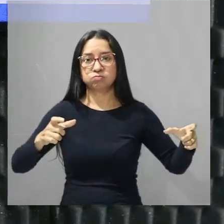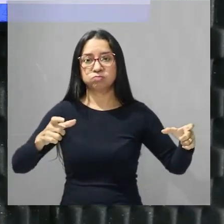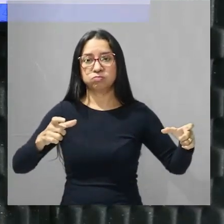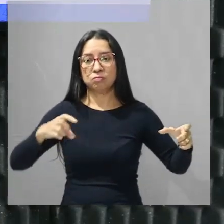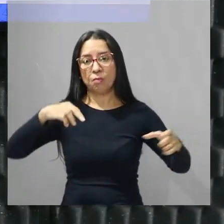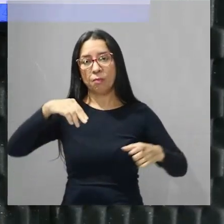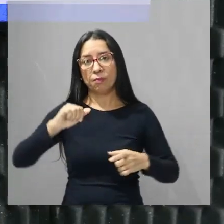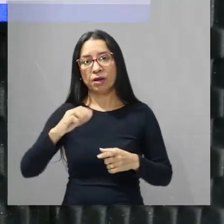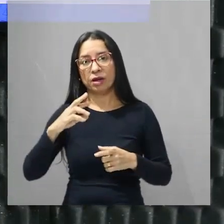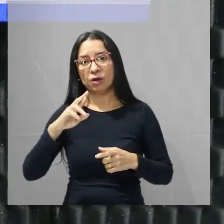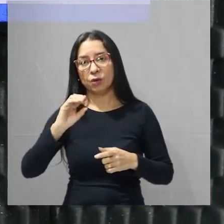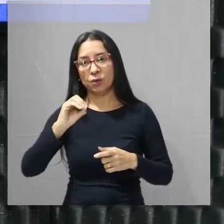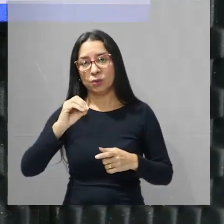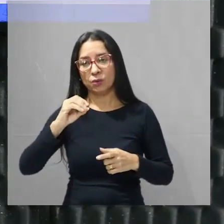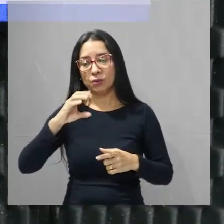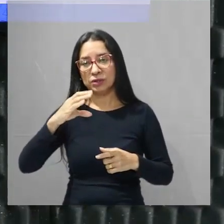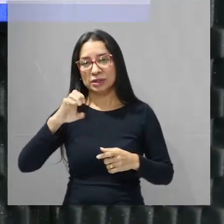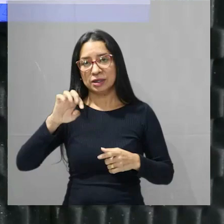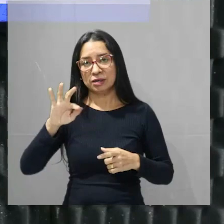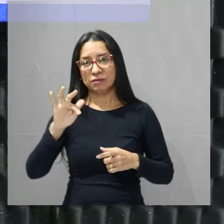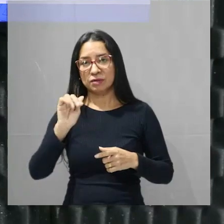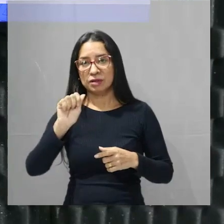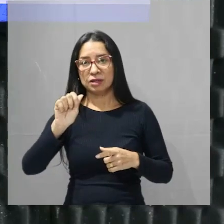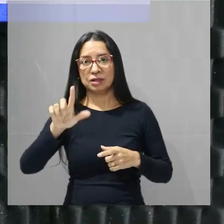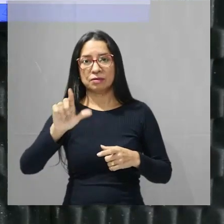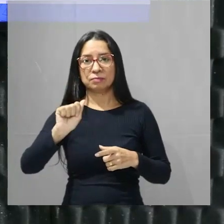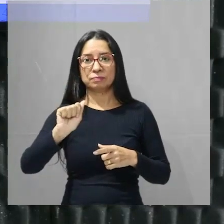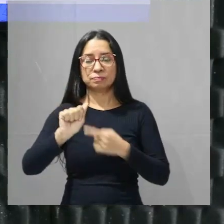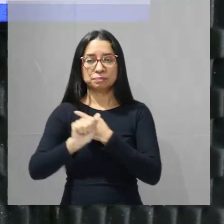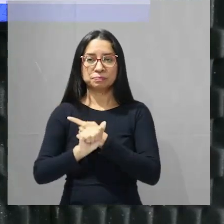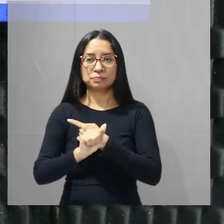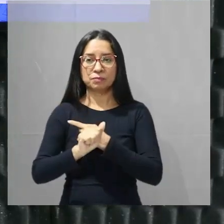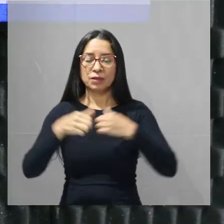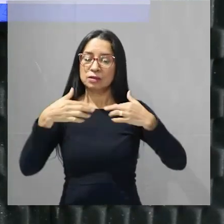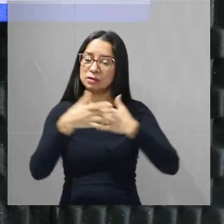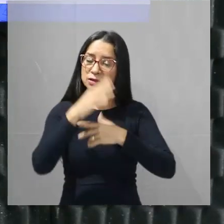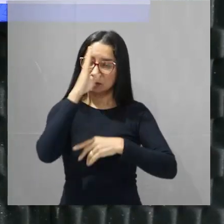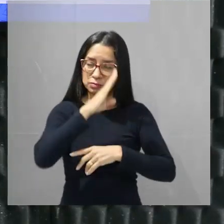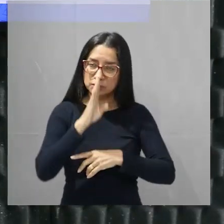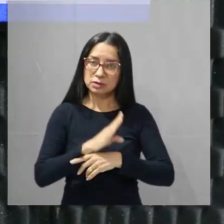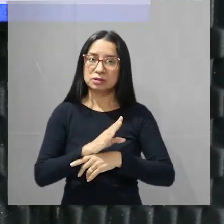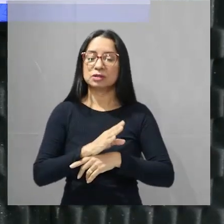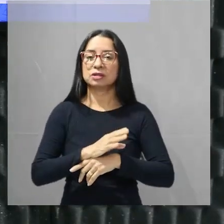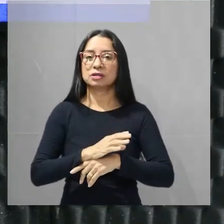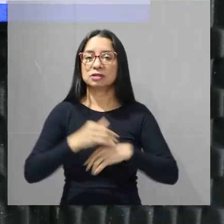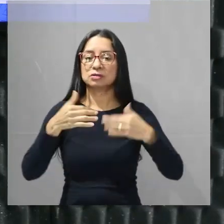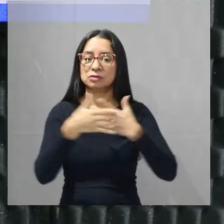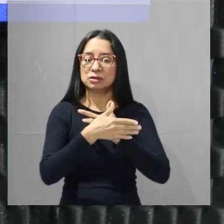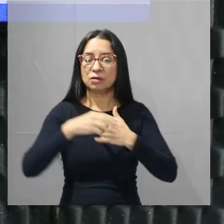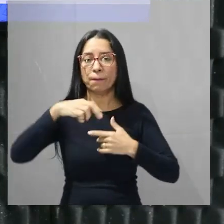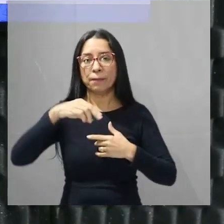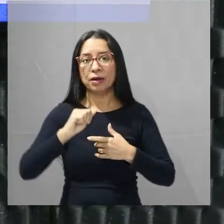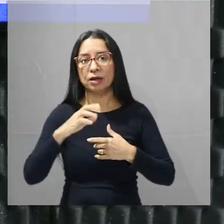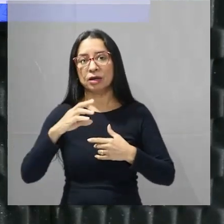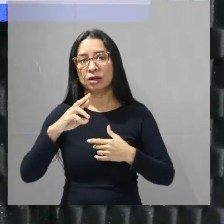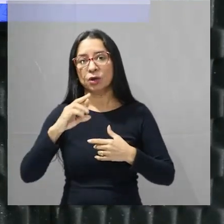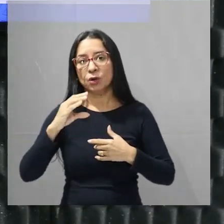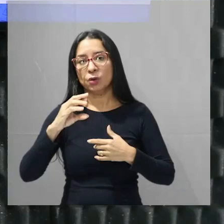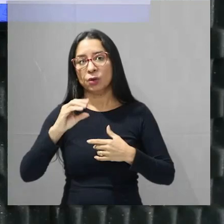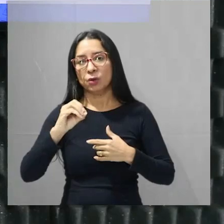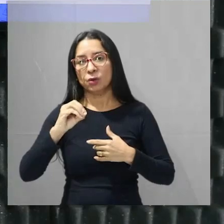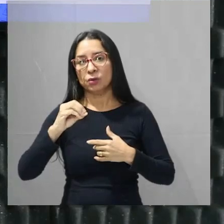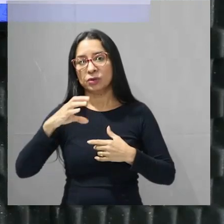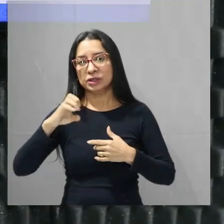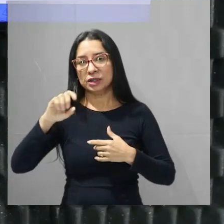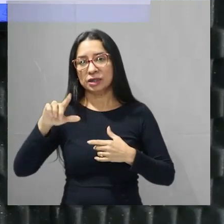Anota aí, galera, tá? Conceito importantíssimo, tá? As cidades brasileiras, elas são cidades macrocéfalas. Conceito